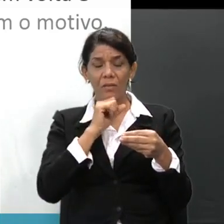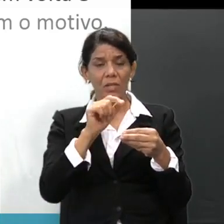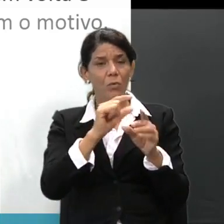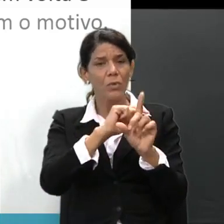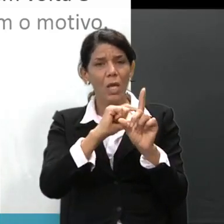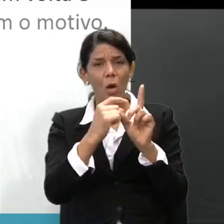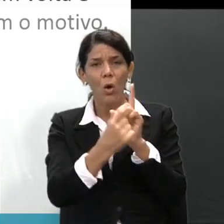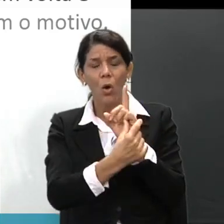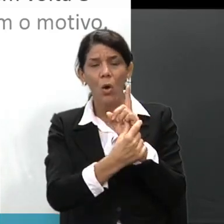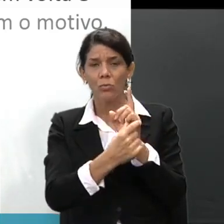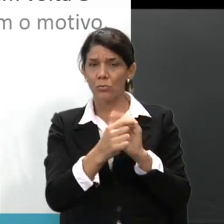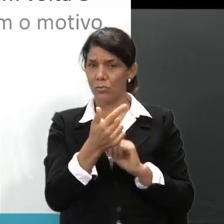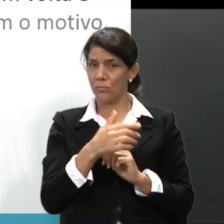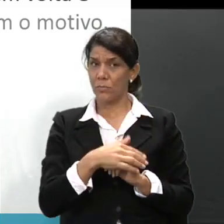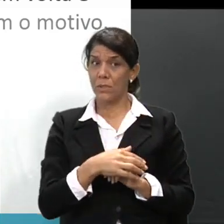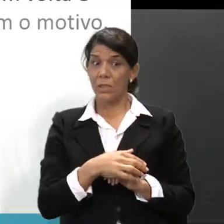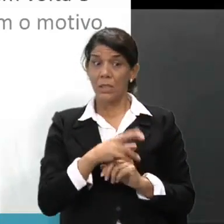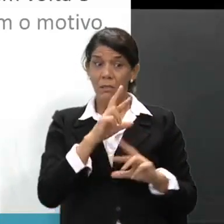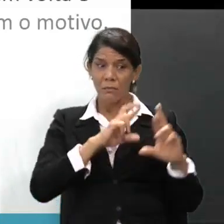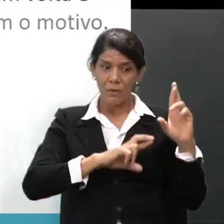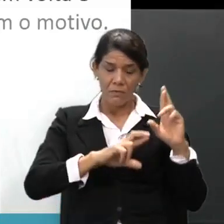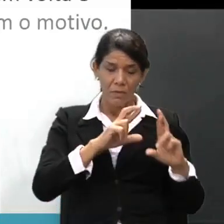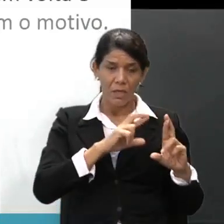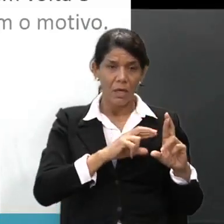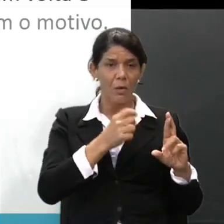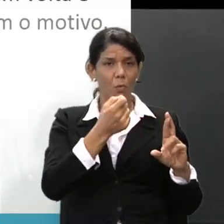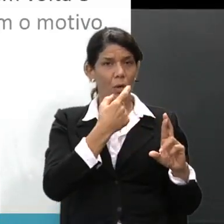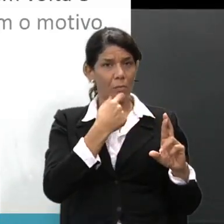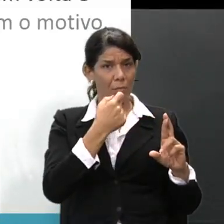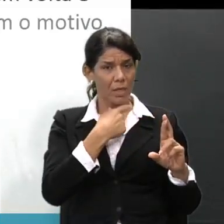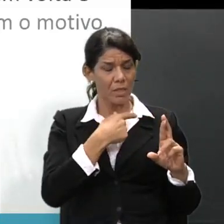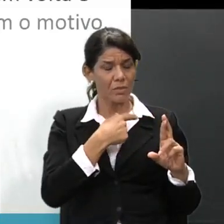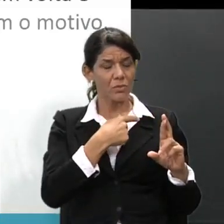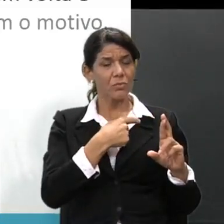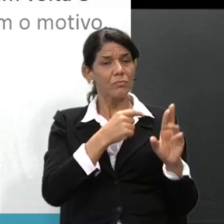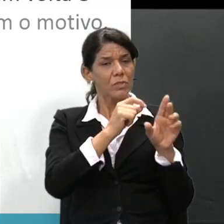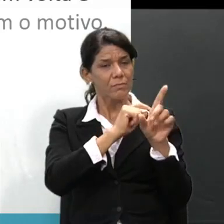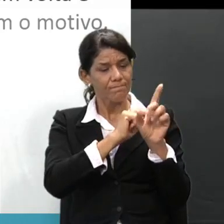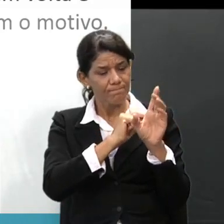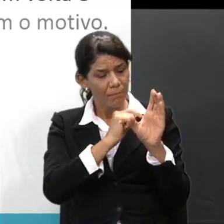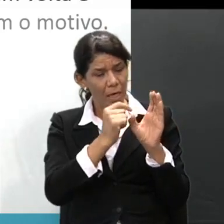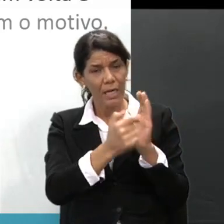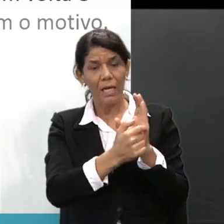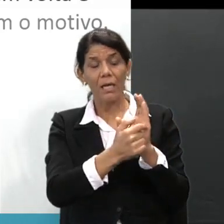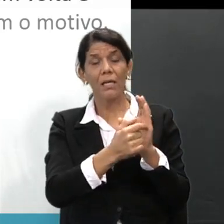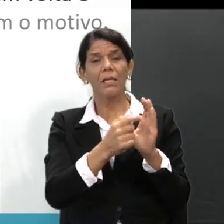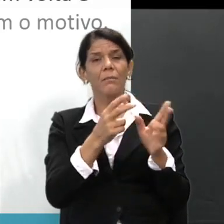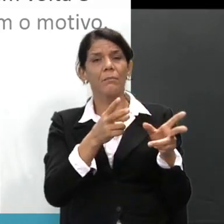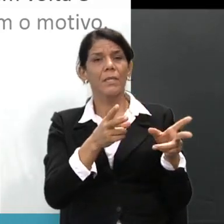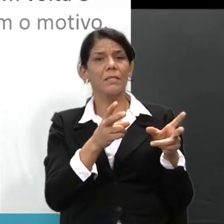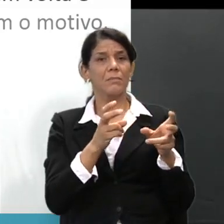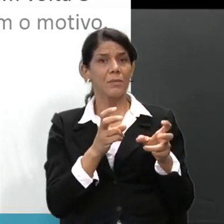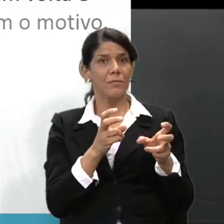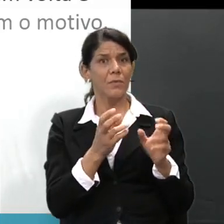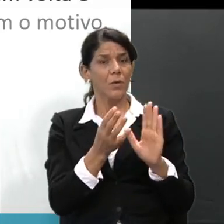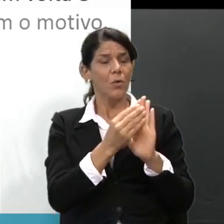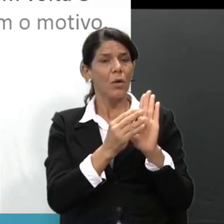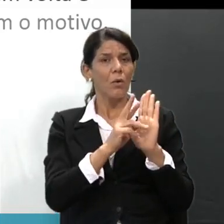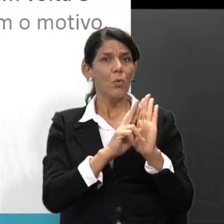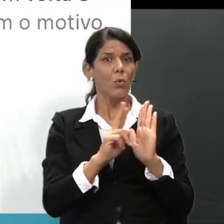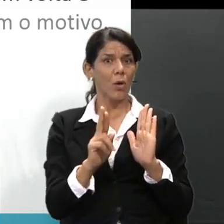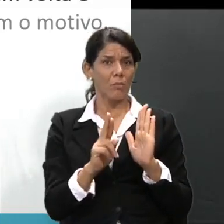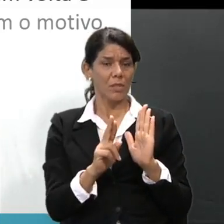rótulo, é claro. Checar a medicação que foi administrada com um traço e a identificação com o seu